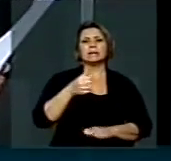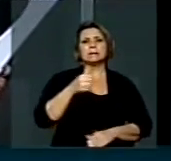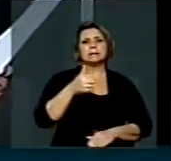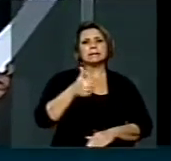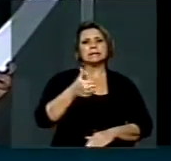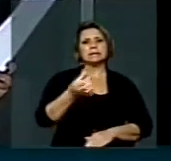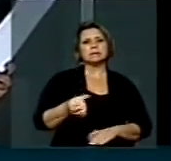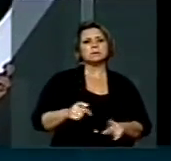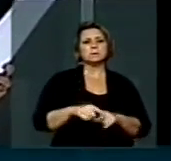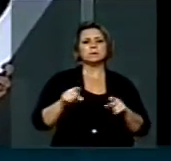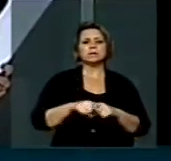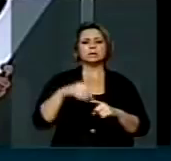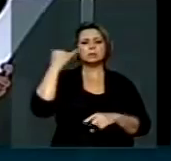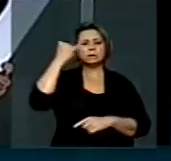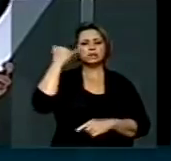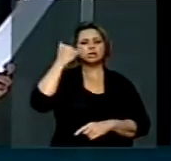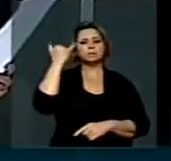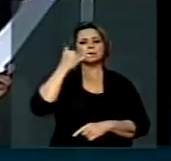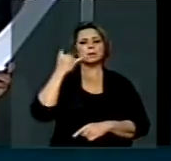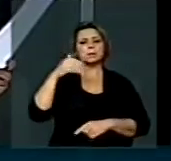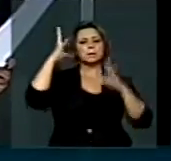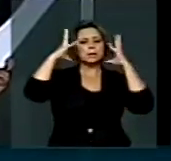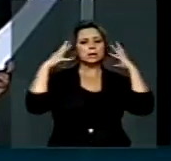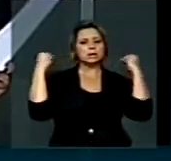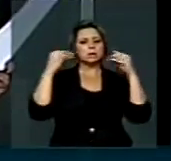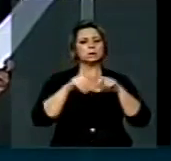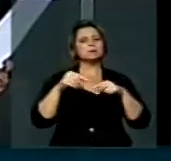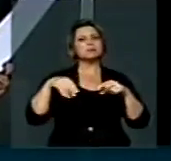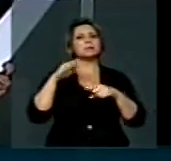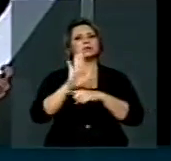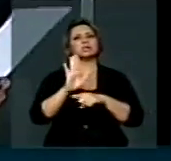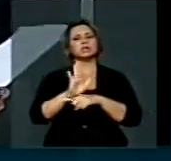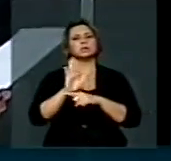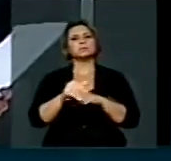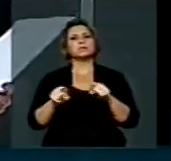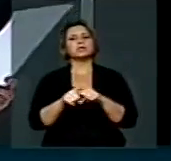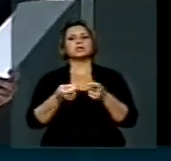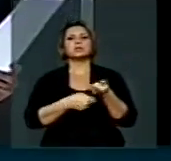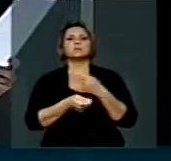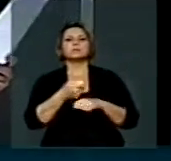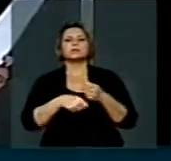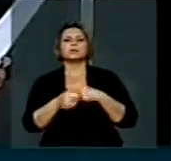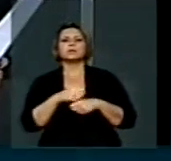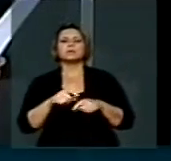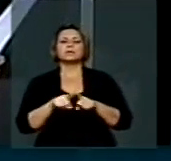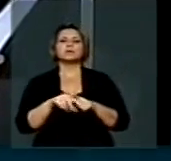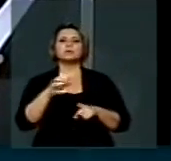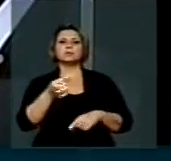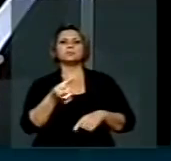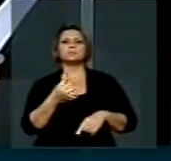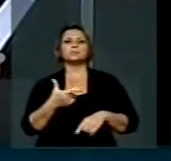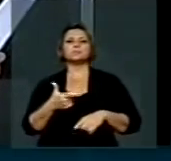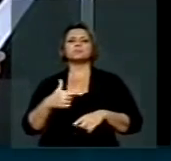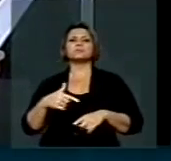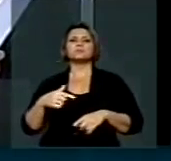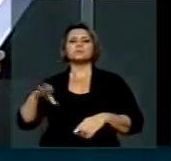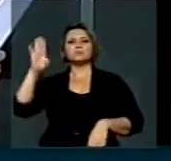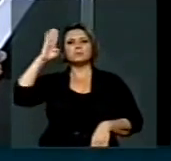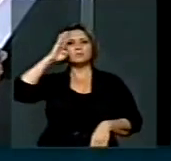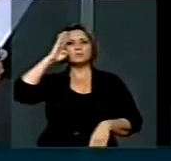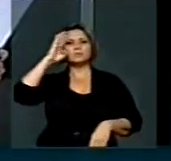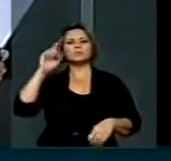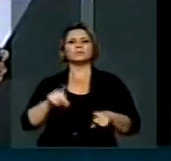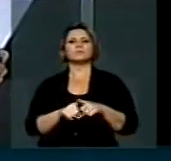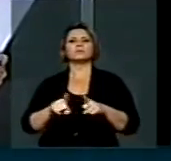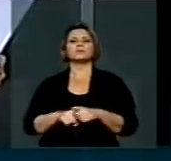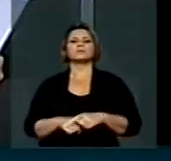ali passaram espanhóis e holandeses que igualmente instalaram empórios comerciais. Em 62, o exército liderado por